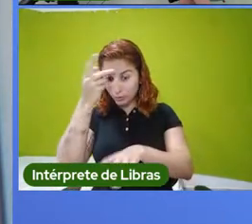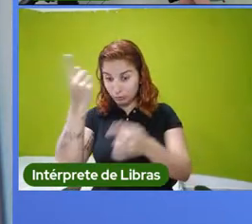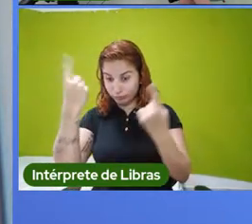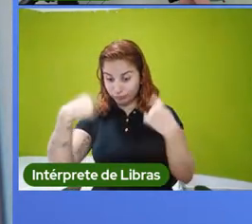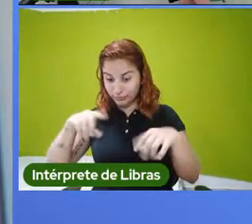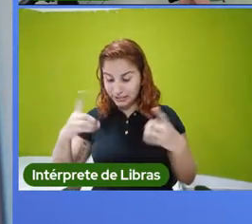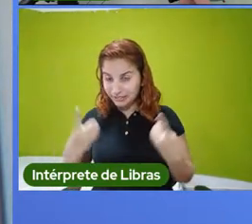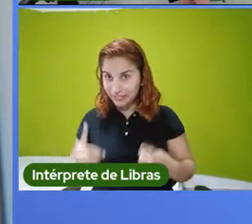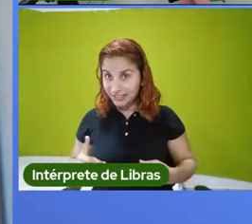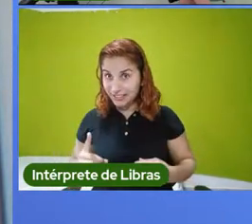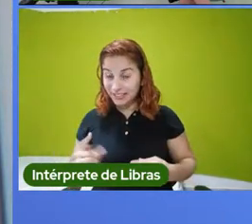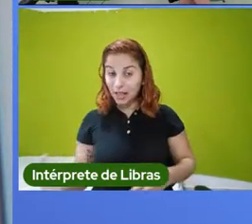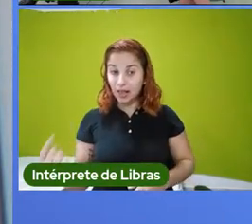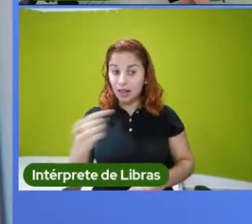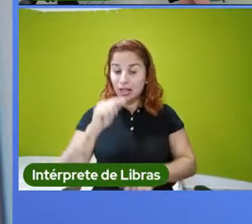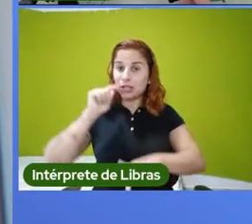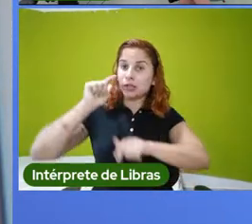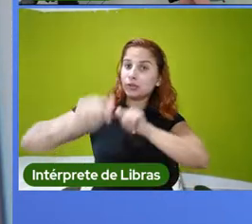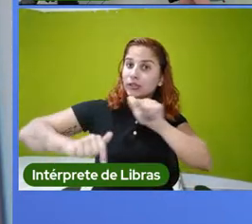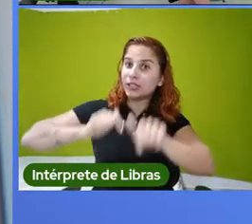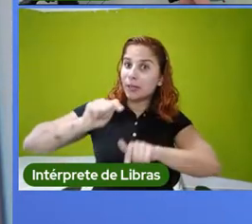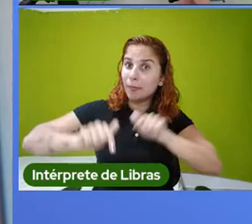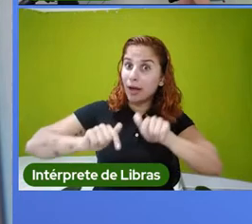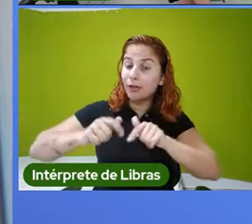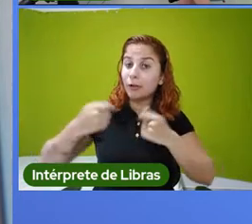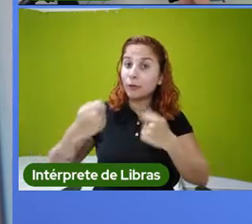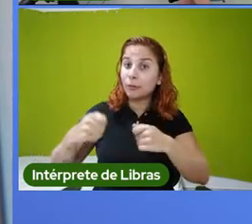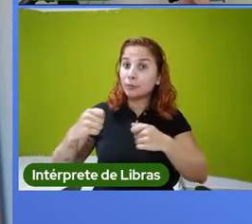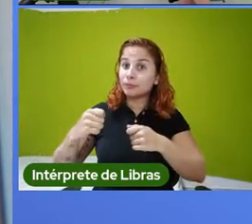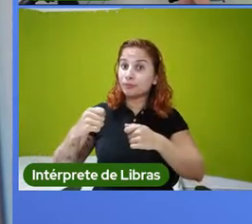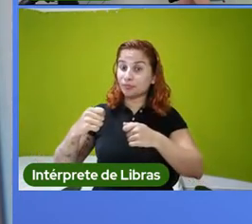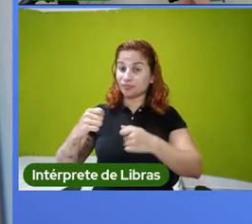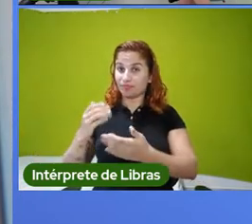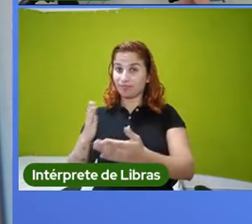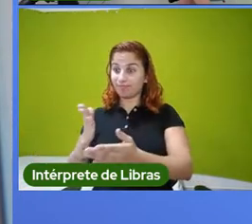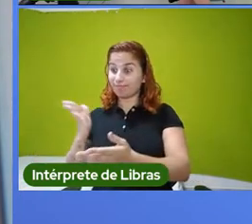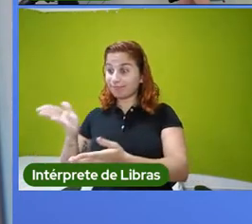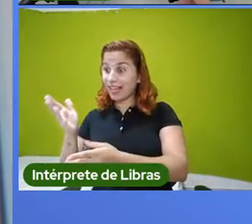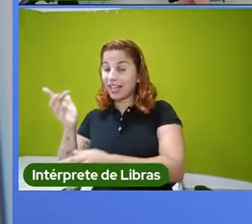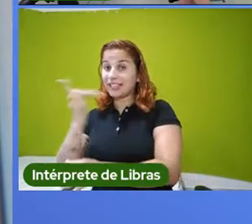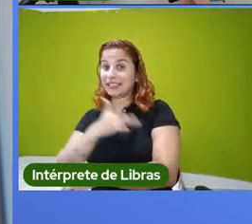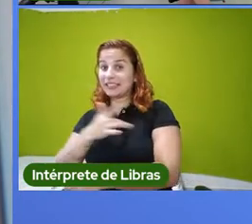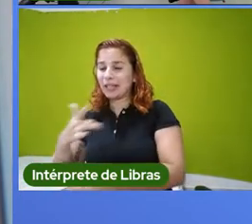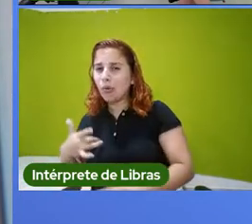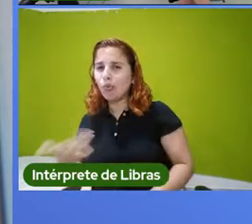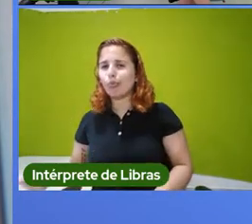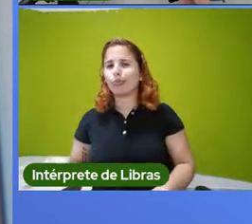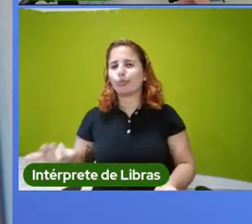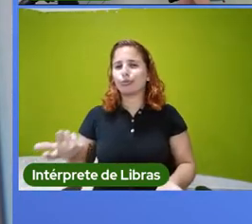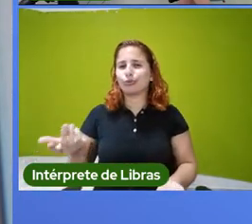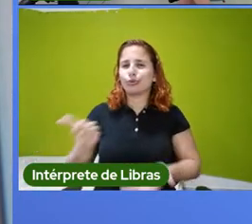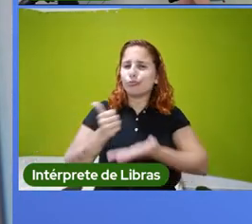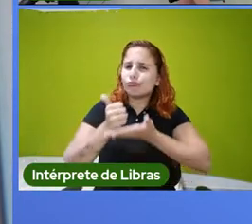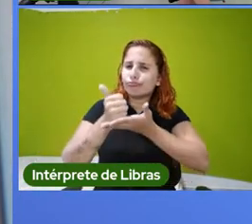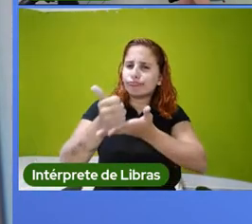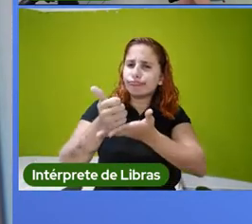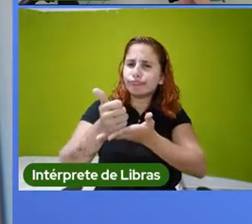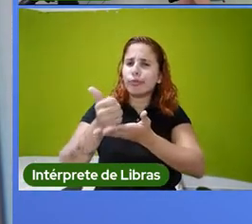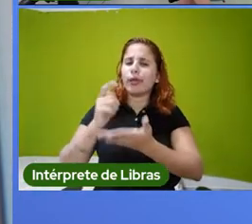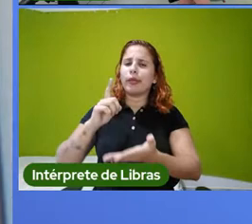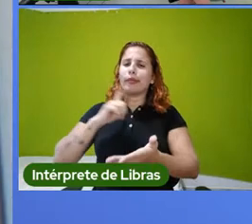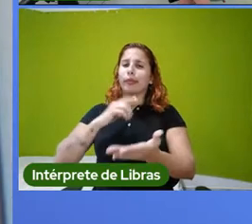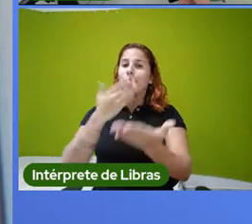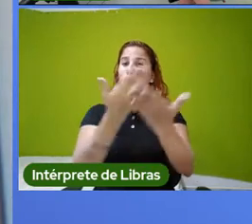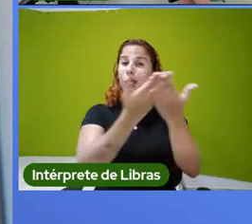pressupõe que as pessoas com deficiência precisam de ter acesso anterior à saúde, à assistência social, à educação,